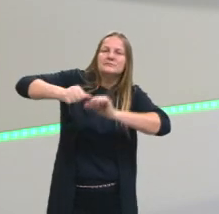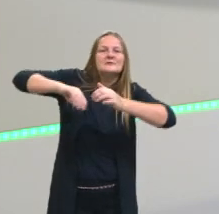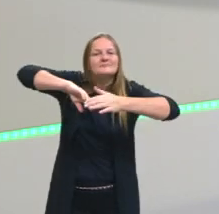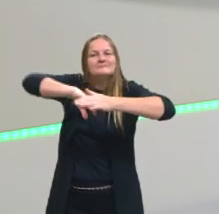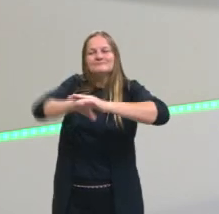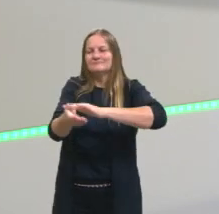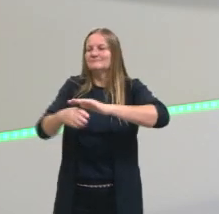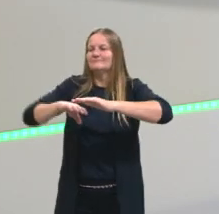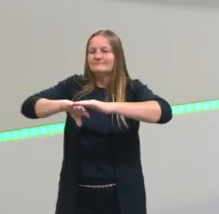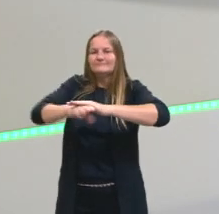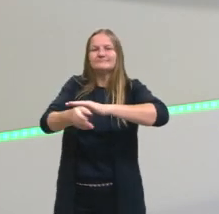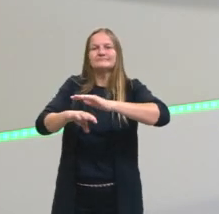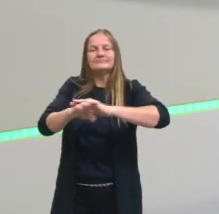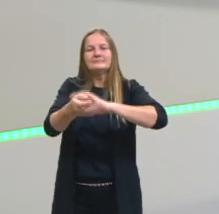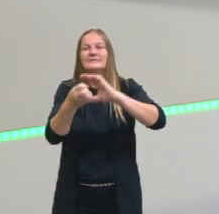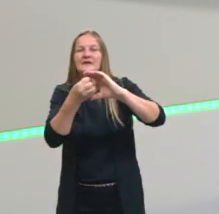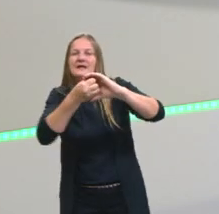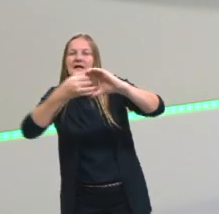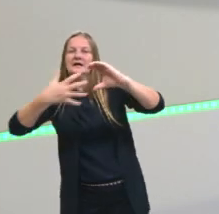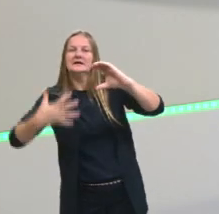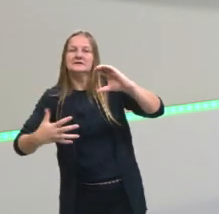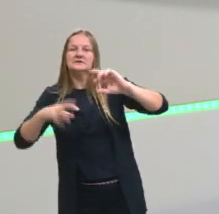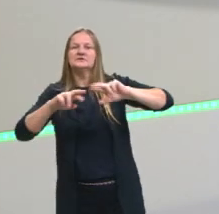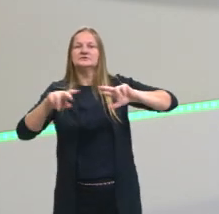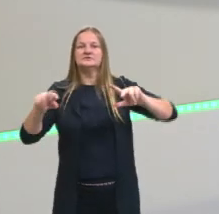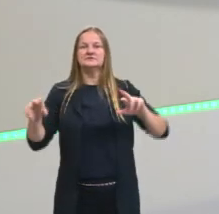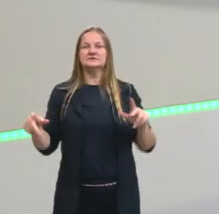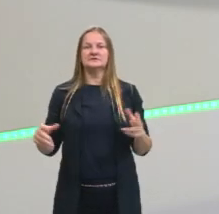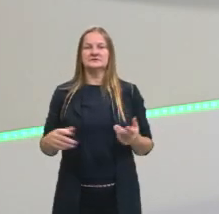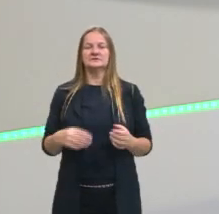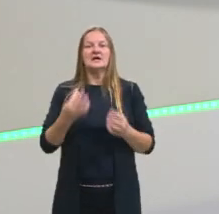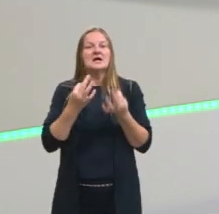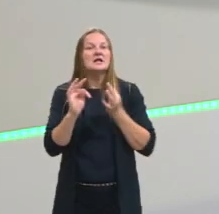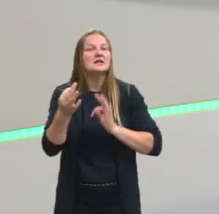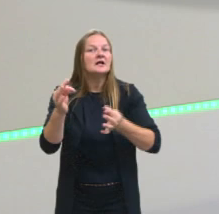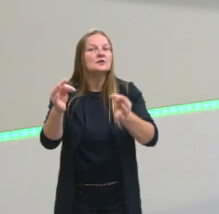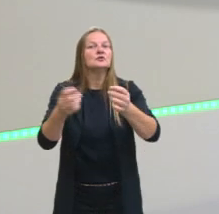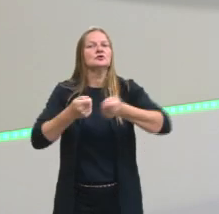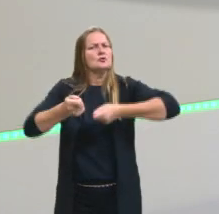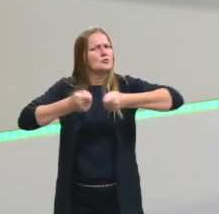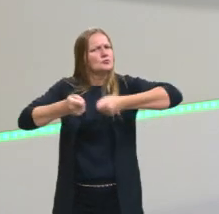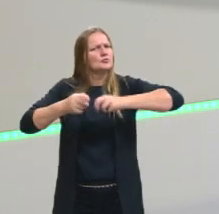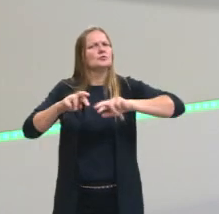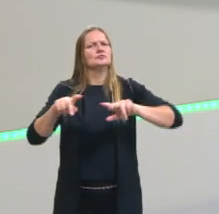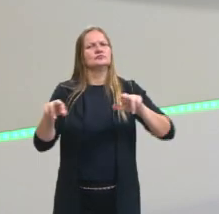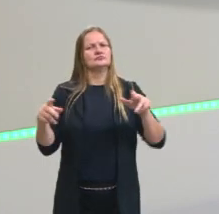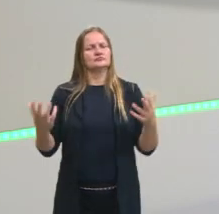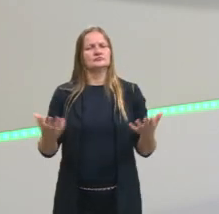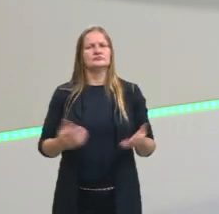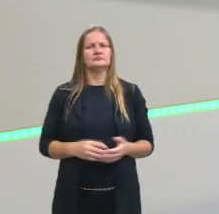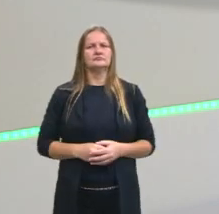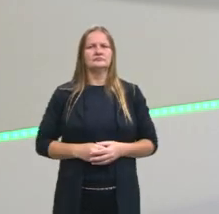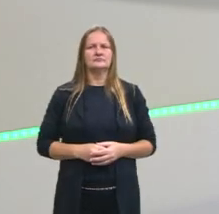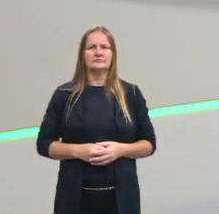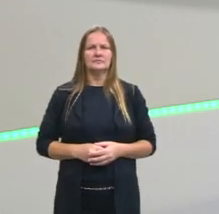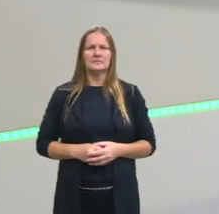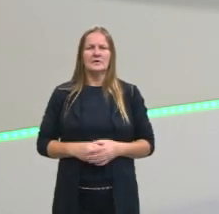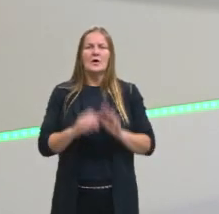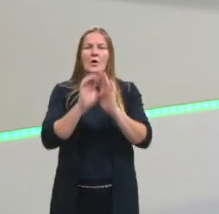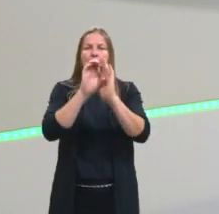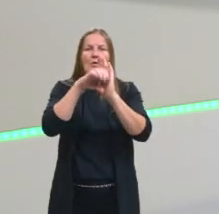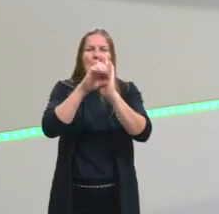esses impérios tiveram características diferentes usaram tecnologias de controle muito distintas nessa o